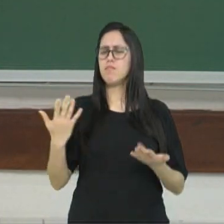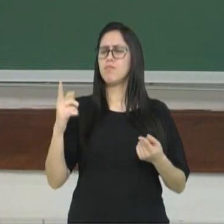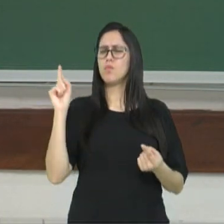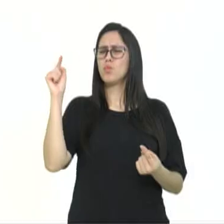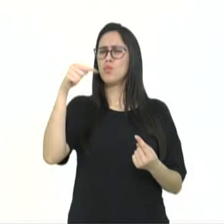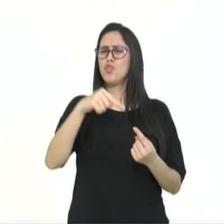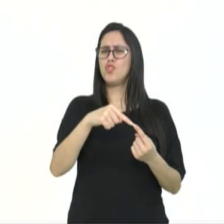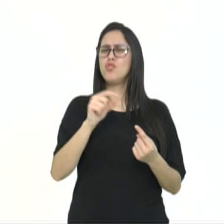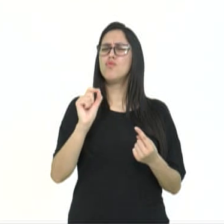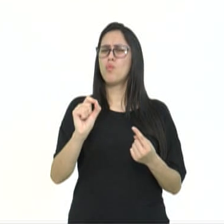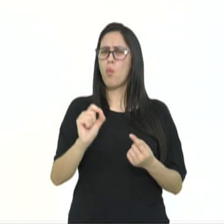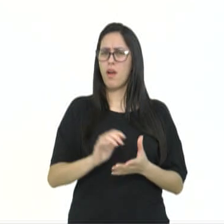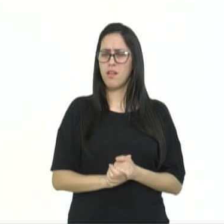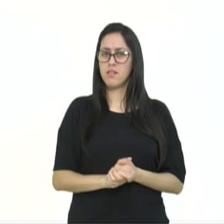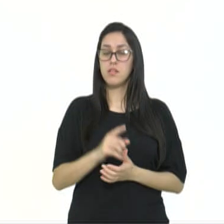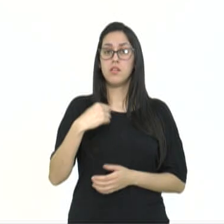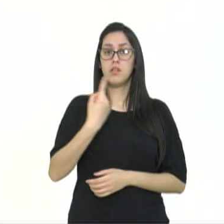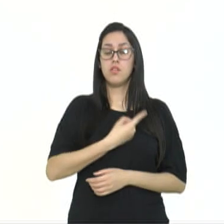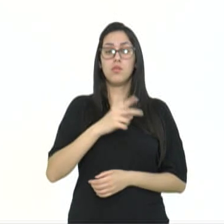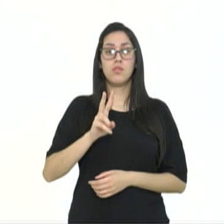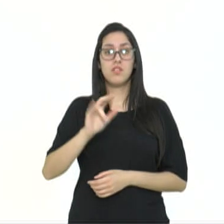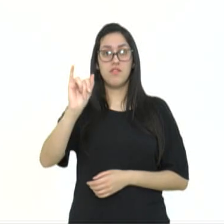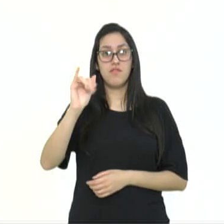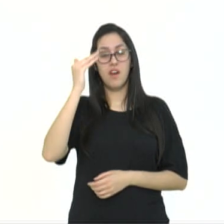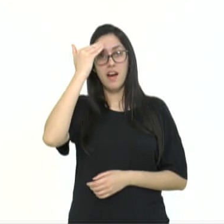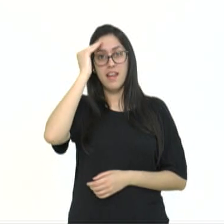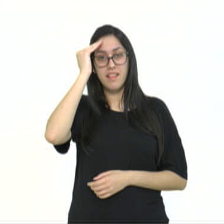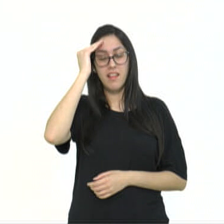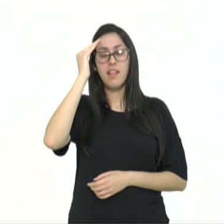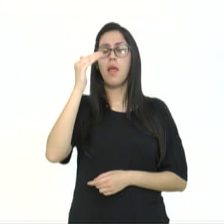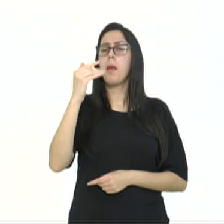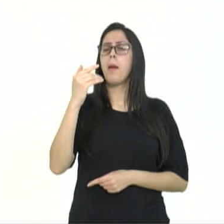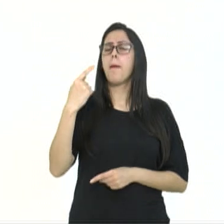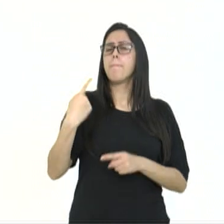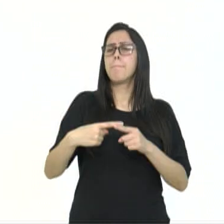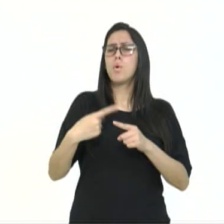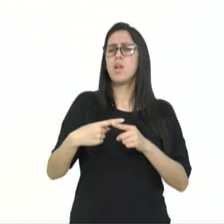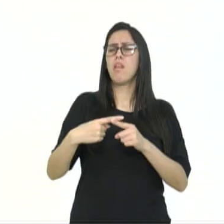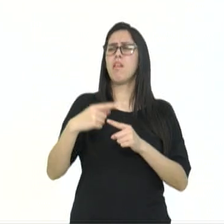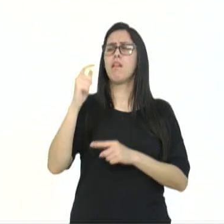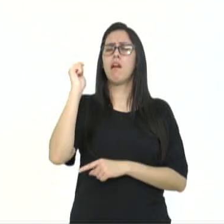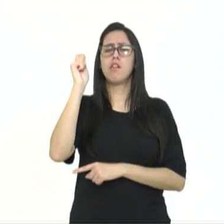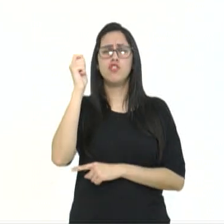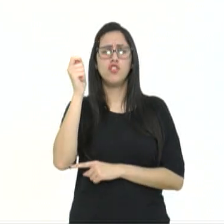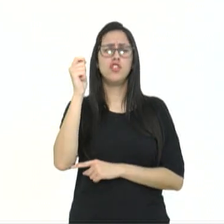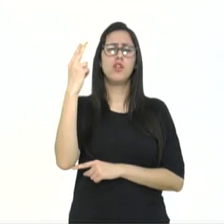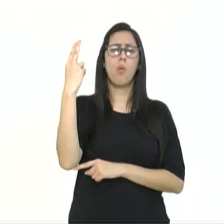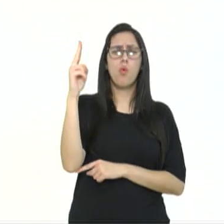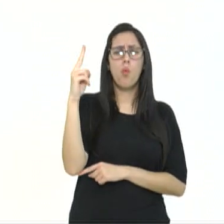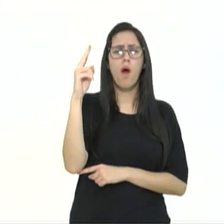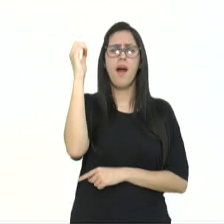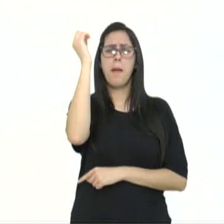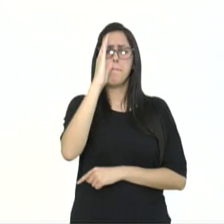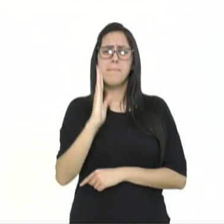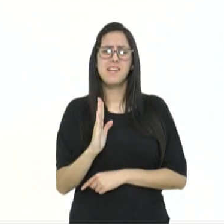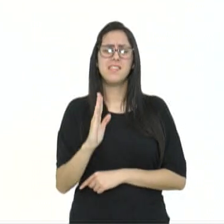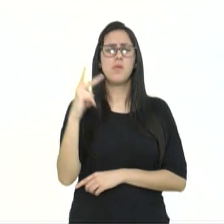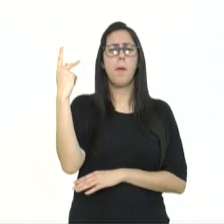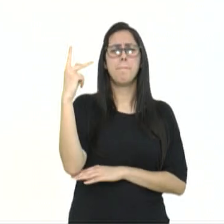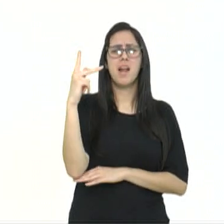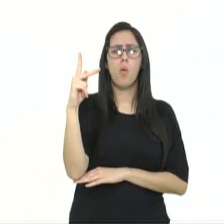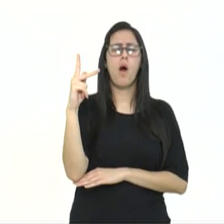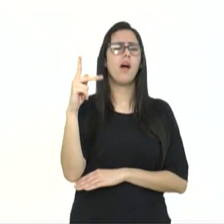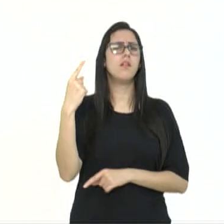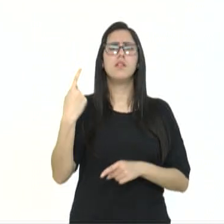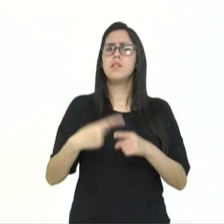da aula? Compreender as motivações que levaram a Argentina, o Uruguai, o Brasil e o Paraguai a se envolverem